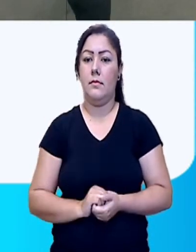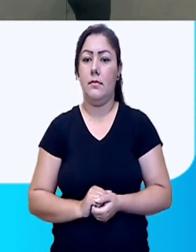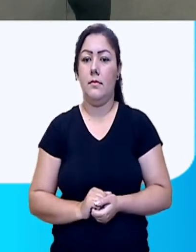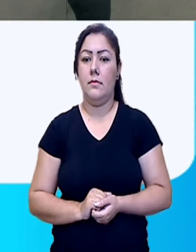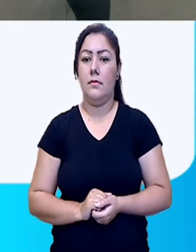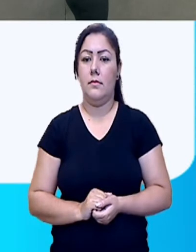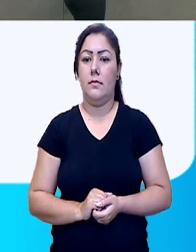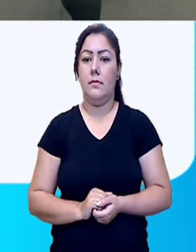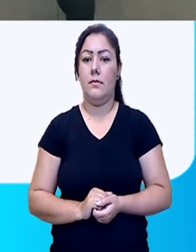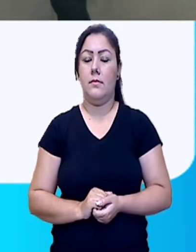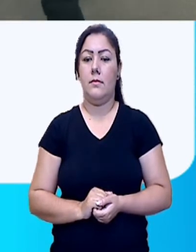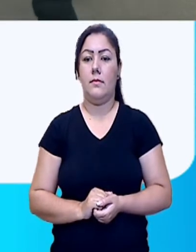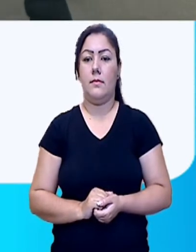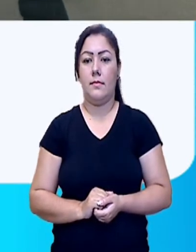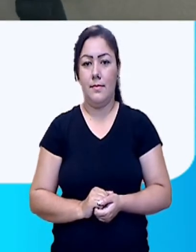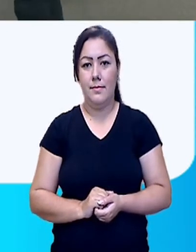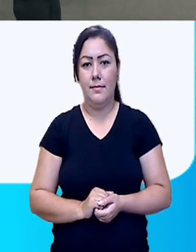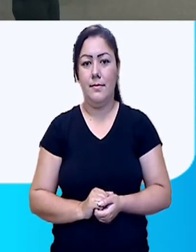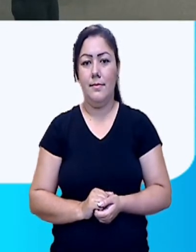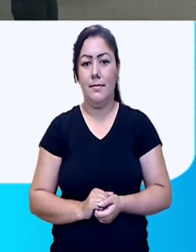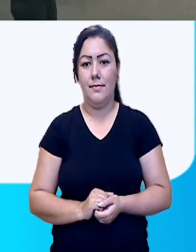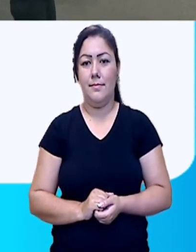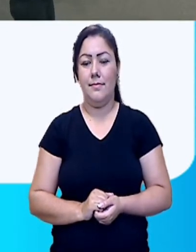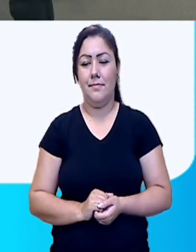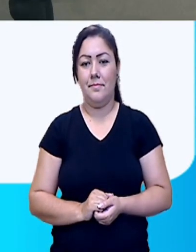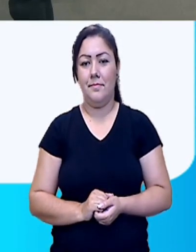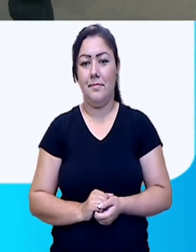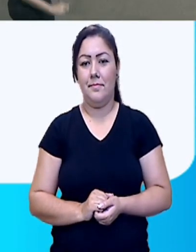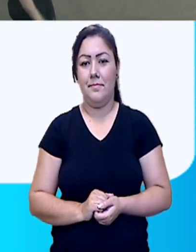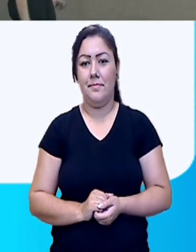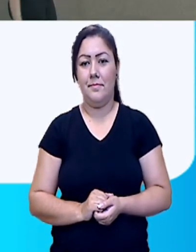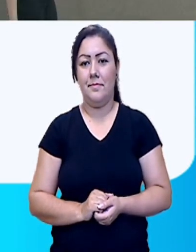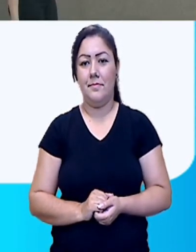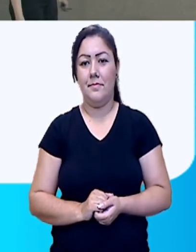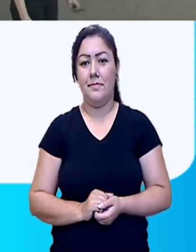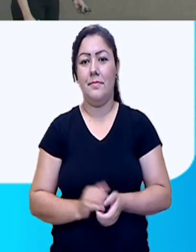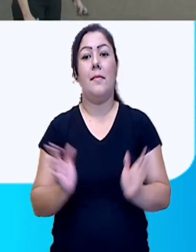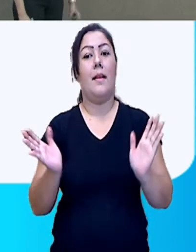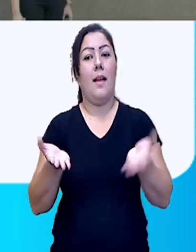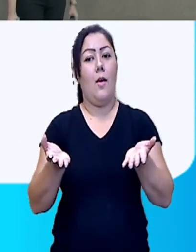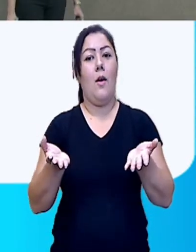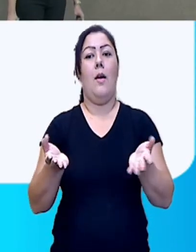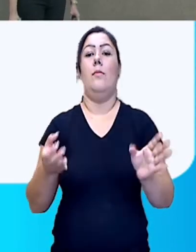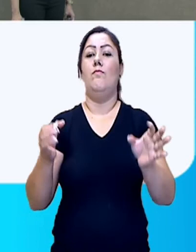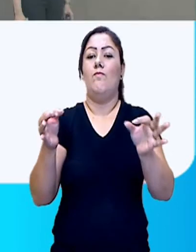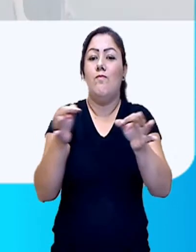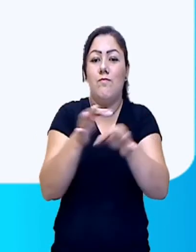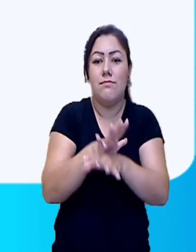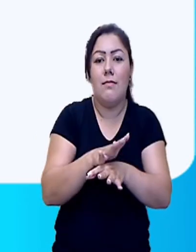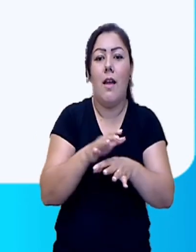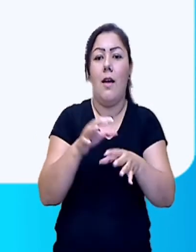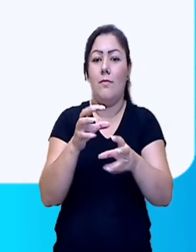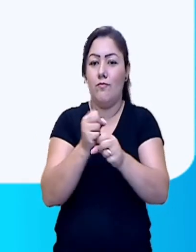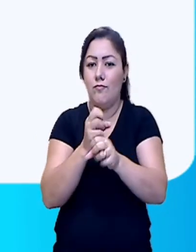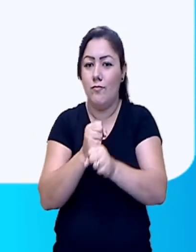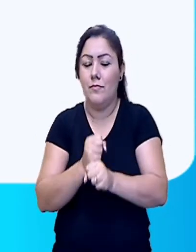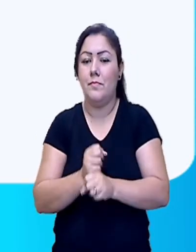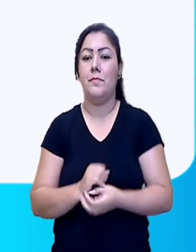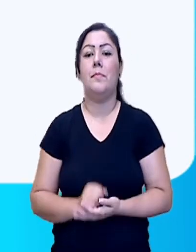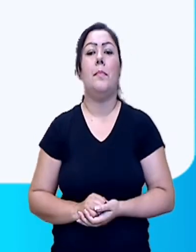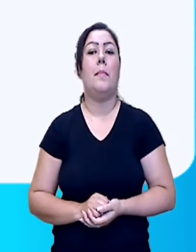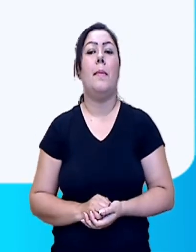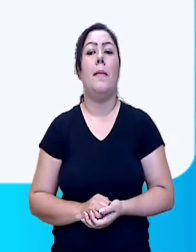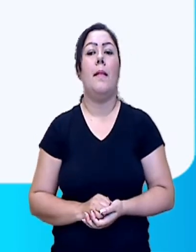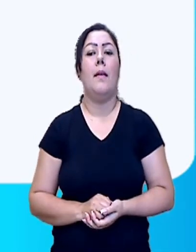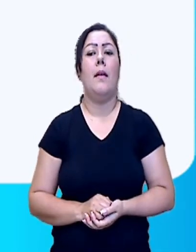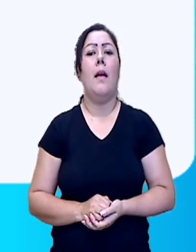Vou colocar só aqui assim, só para mostrar, para ficar mais fácil. Agora nós vamos resolver. Quanto